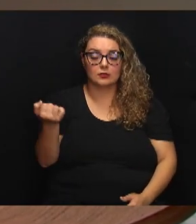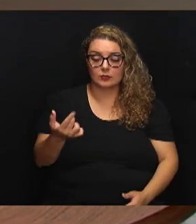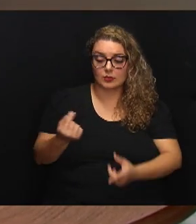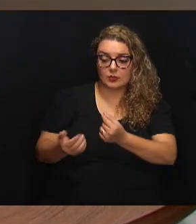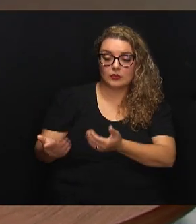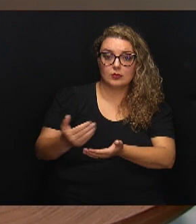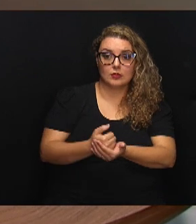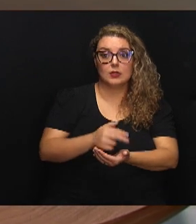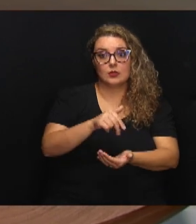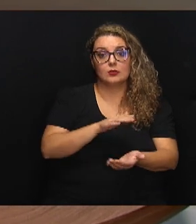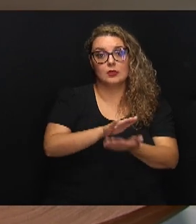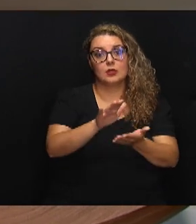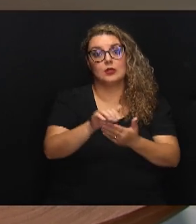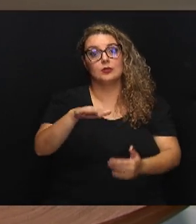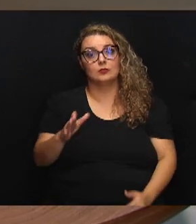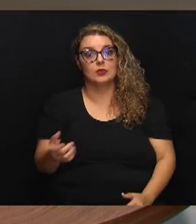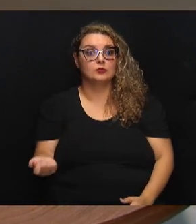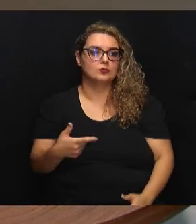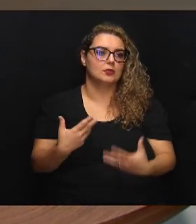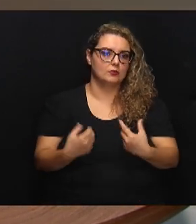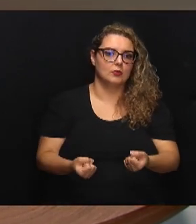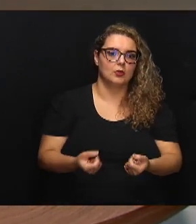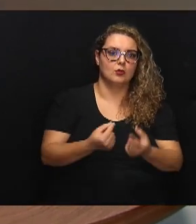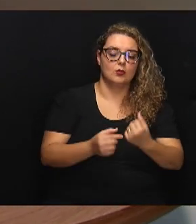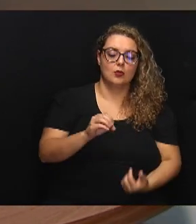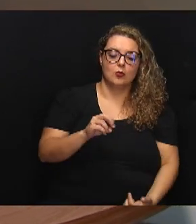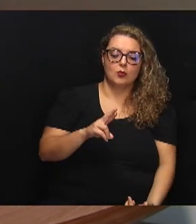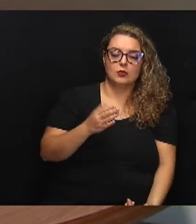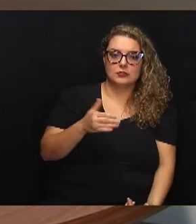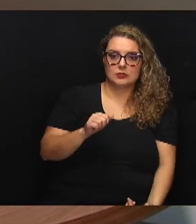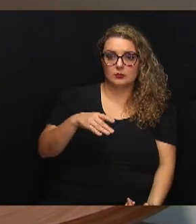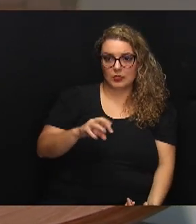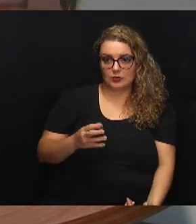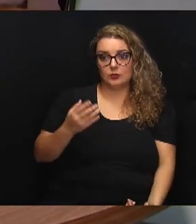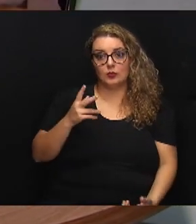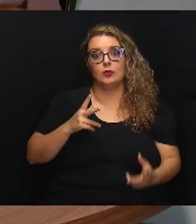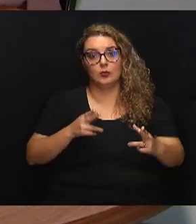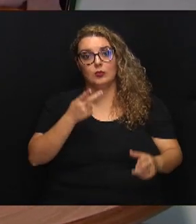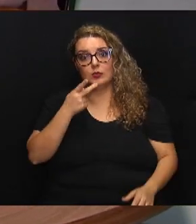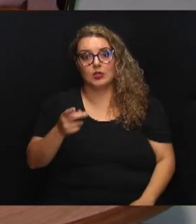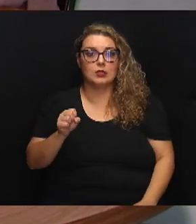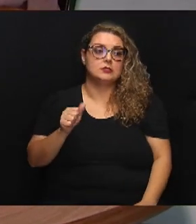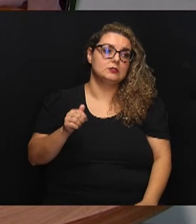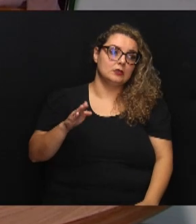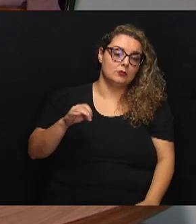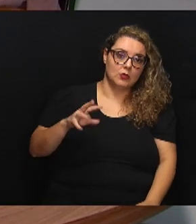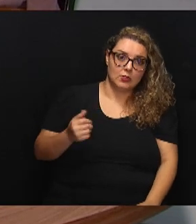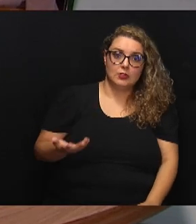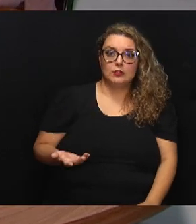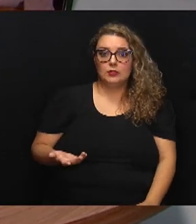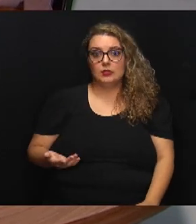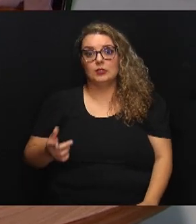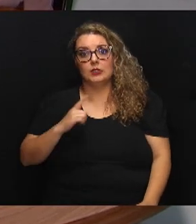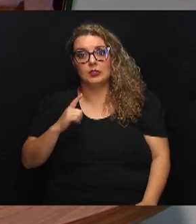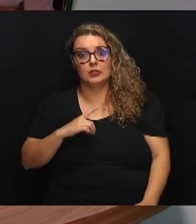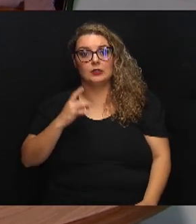mais do que você ganha. É o famoso orçamento. Acho que isso é muito difícil porque, como eu disse, a gente se sabota, a gente acaba tem muita